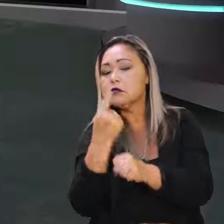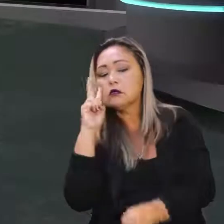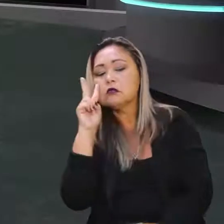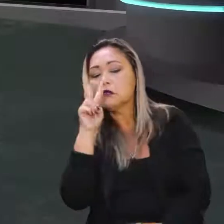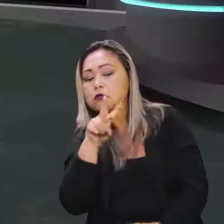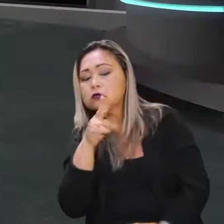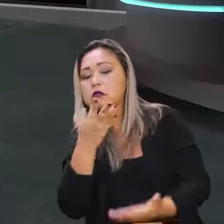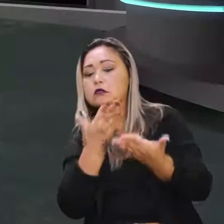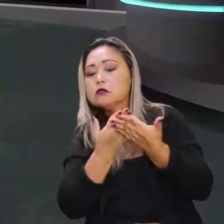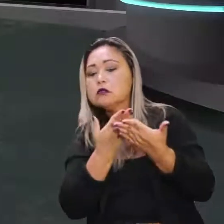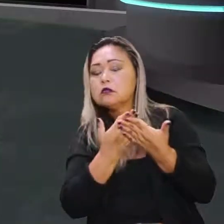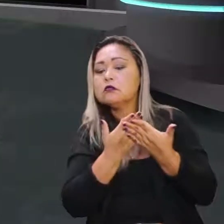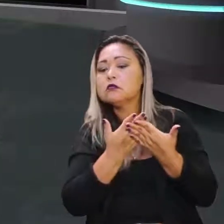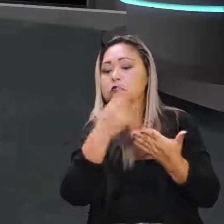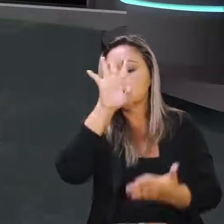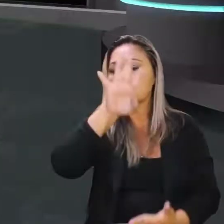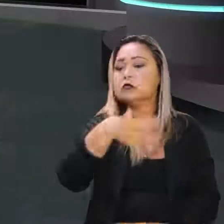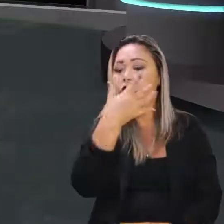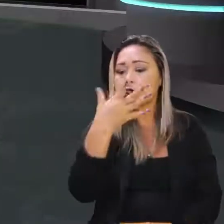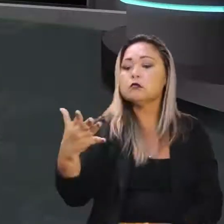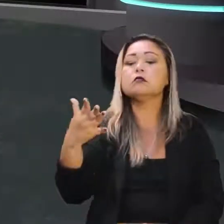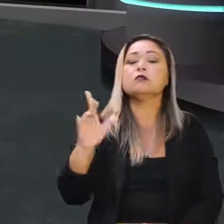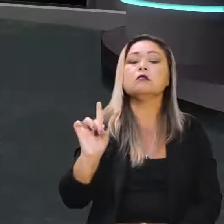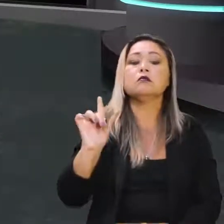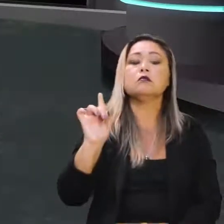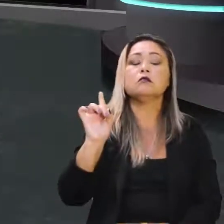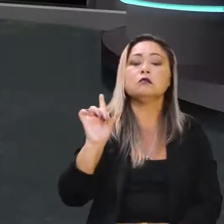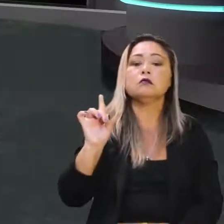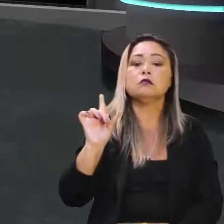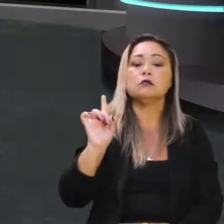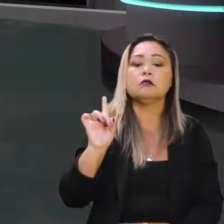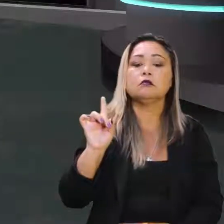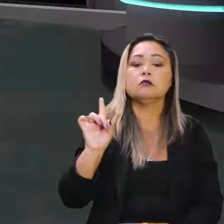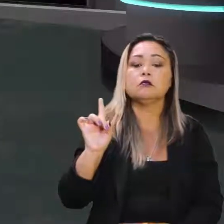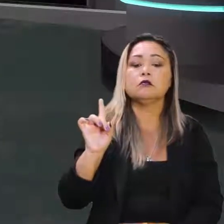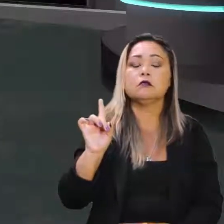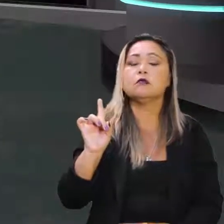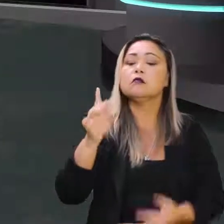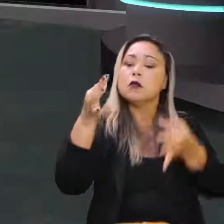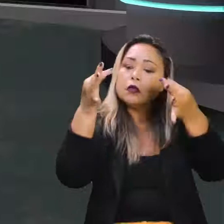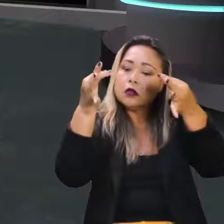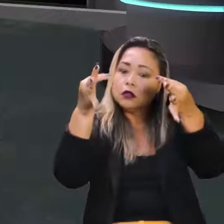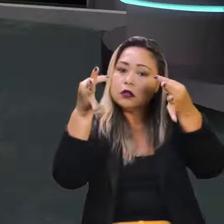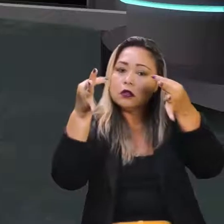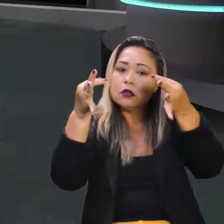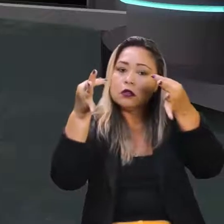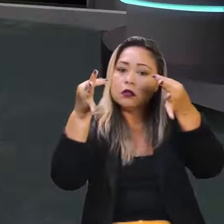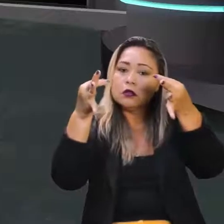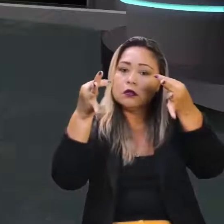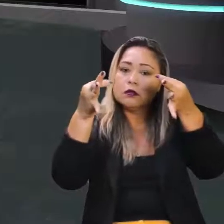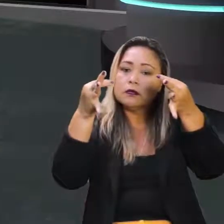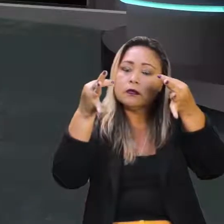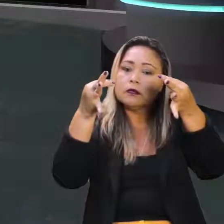olhada com mais atenção, porque ele é bem... detalhado, né? Ele